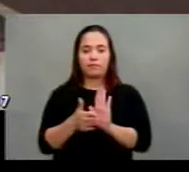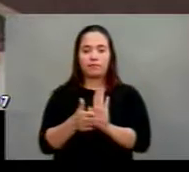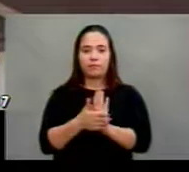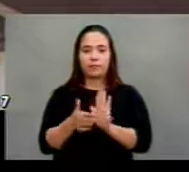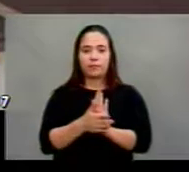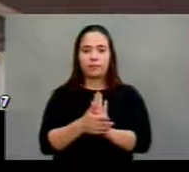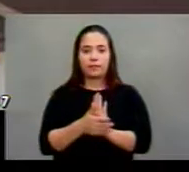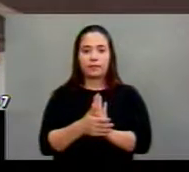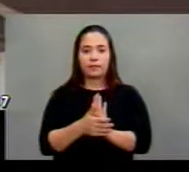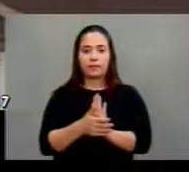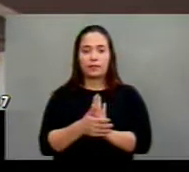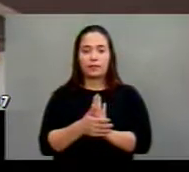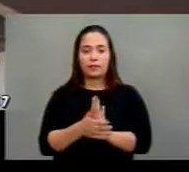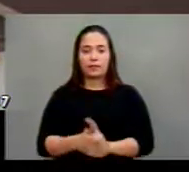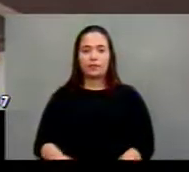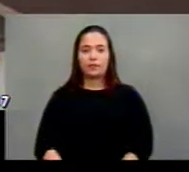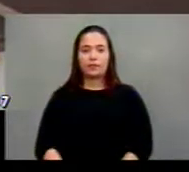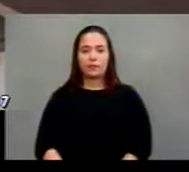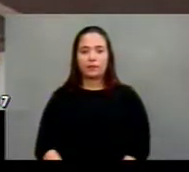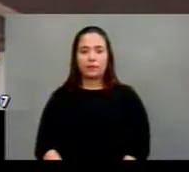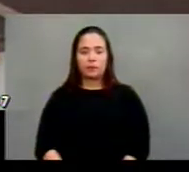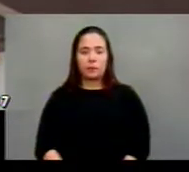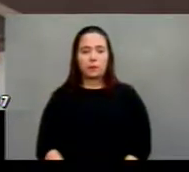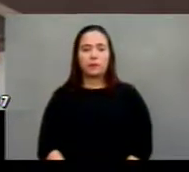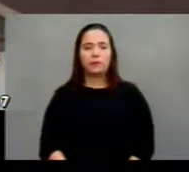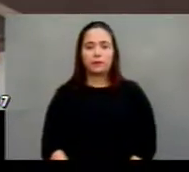as investigações.